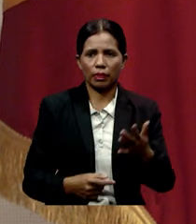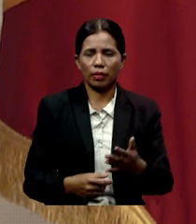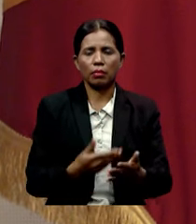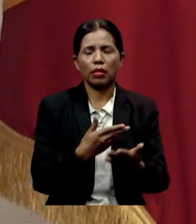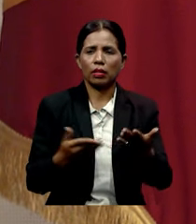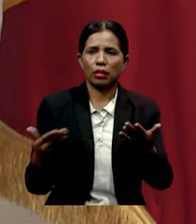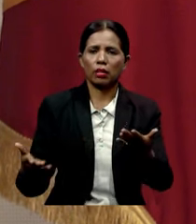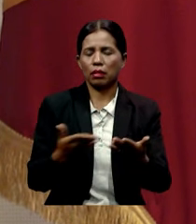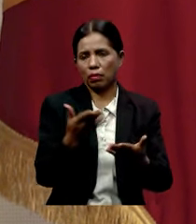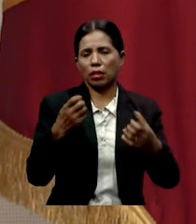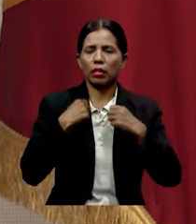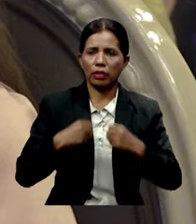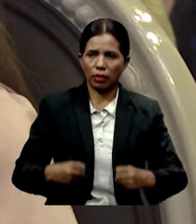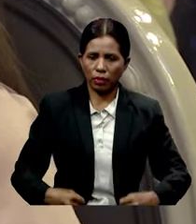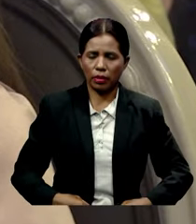minha saúde.